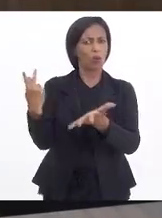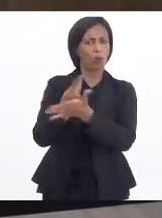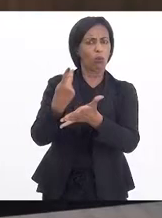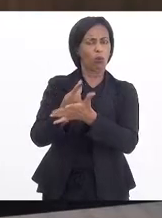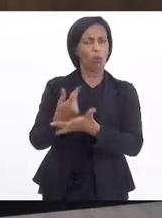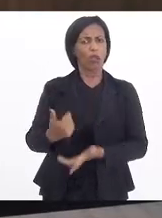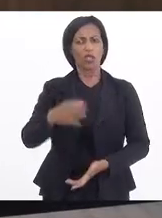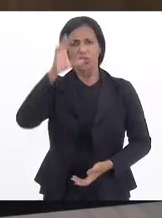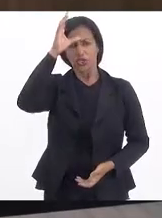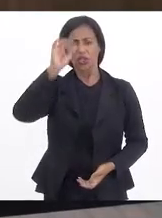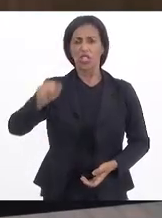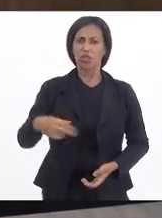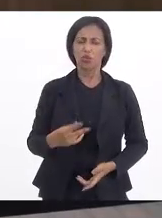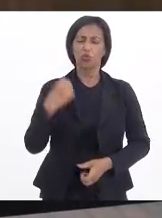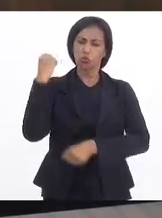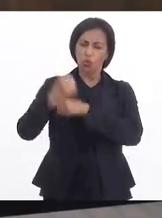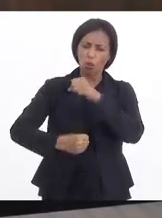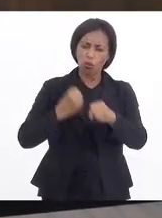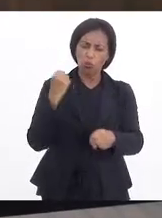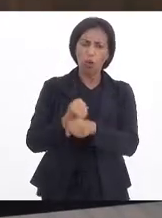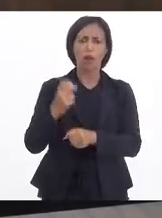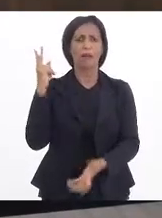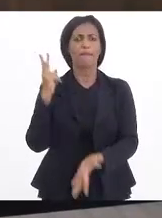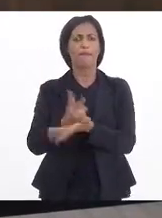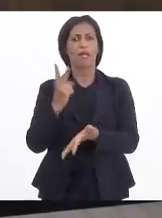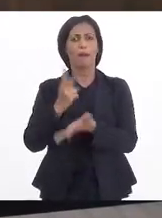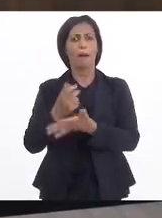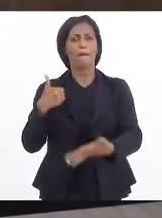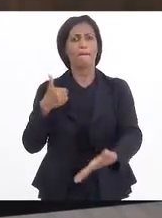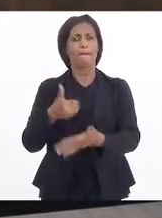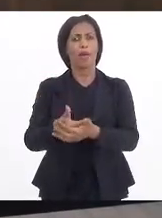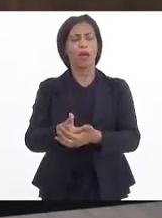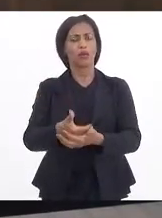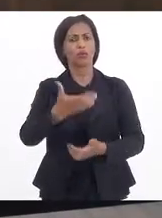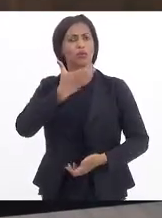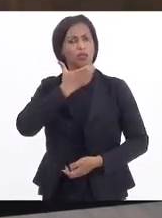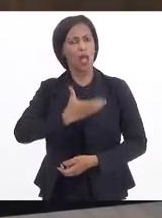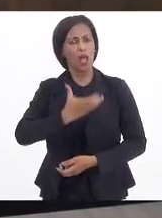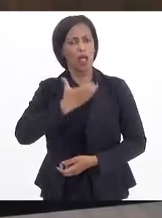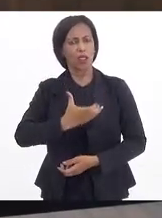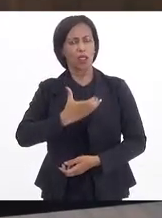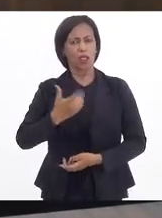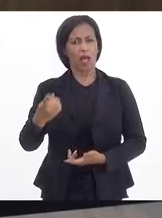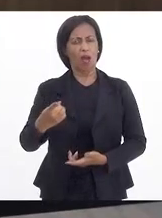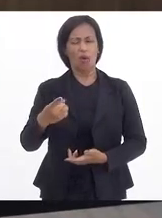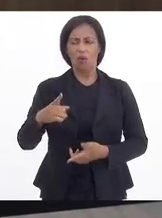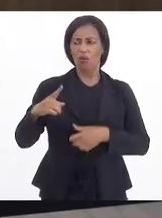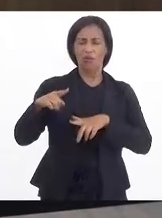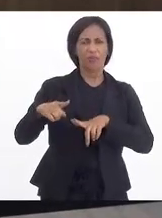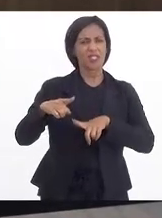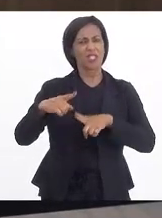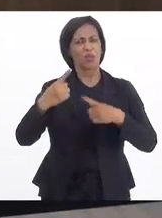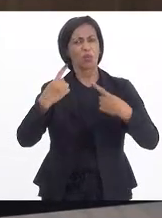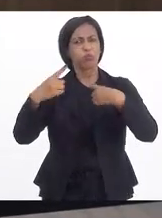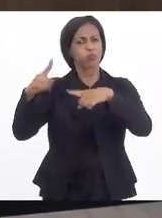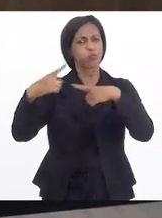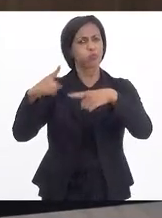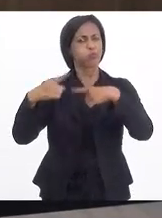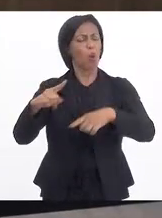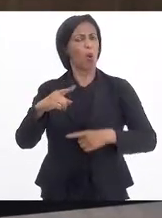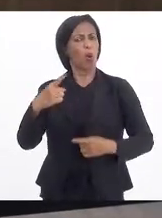e mais do que isso que ajuda todo ano é a mesma coisa Chega o Natal ficam fazendo pornografia e com relação a Cristo